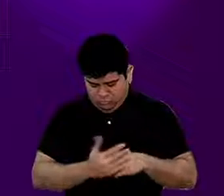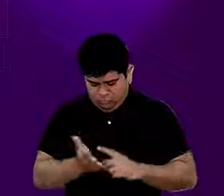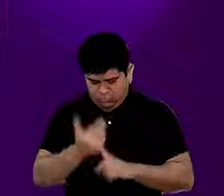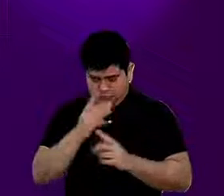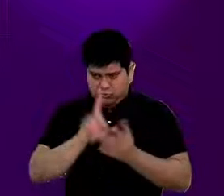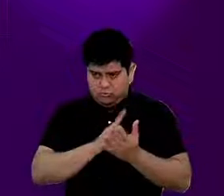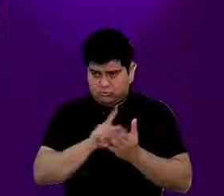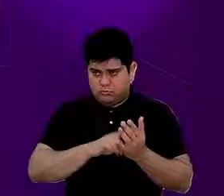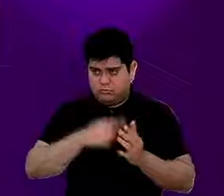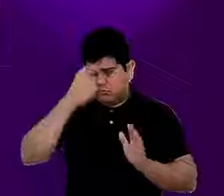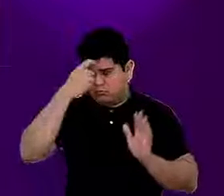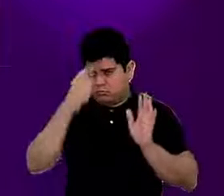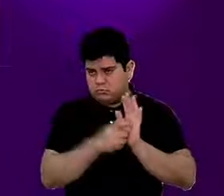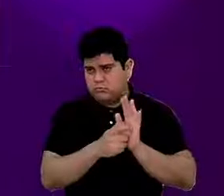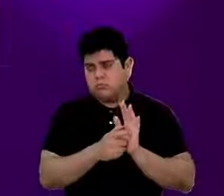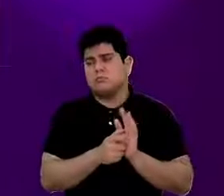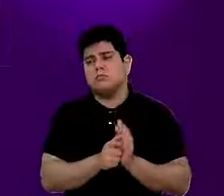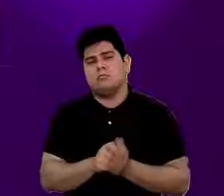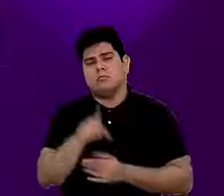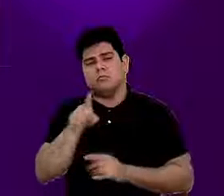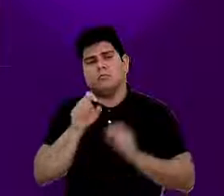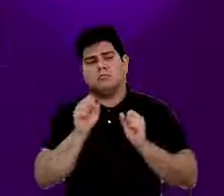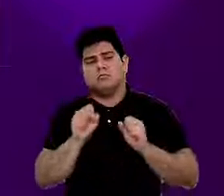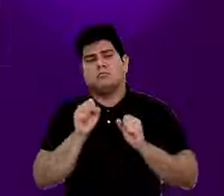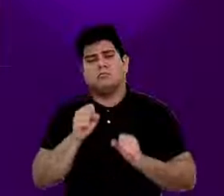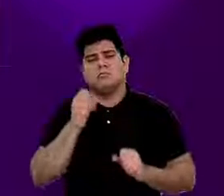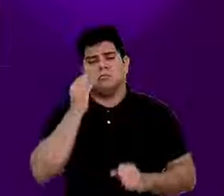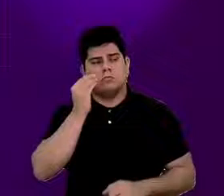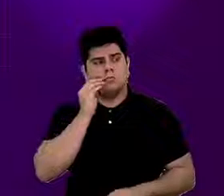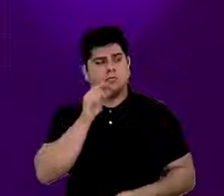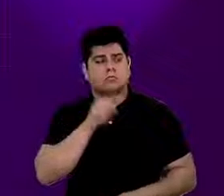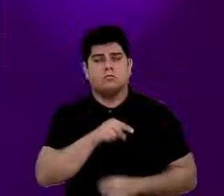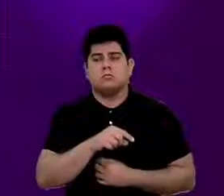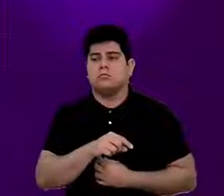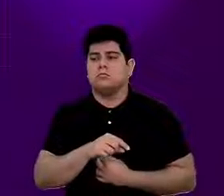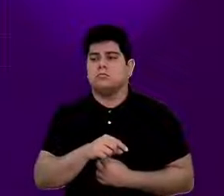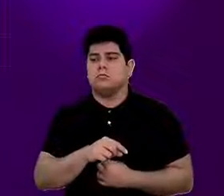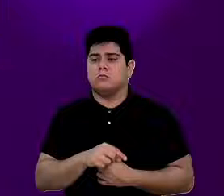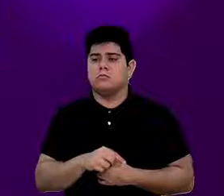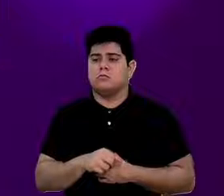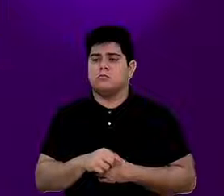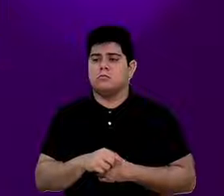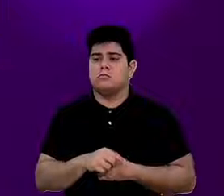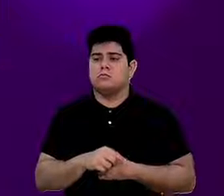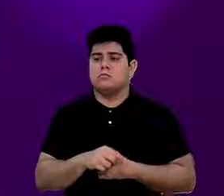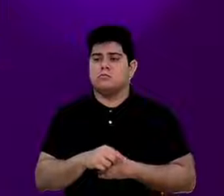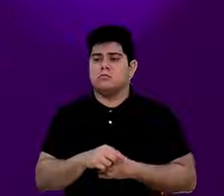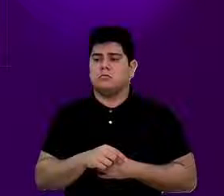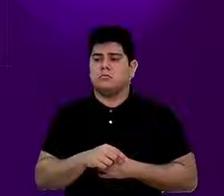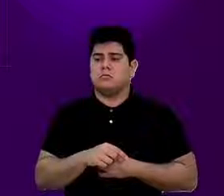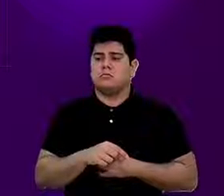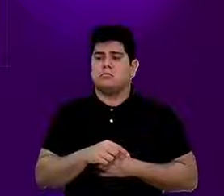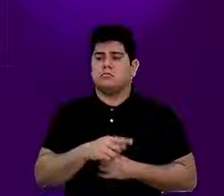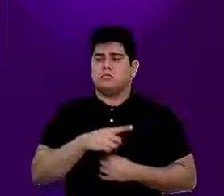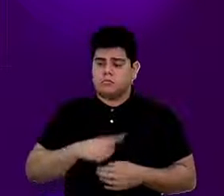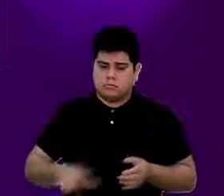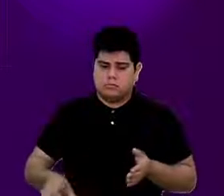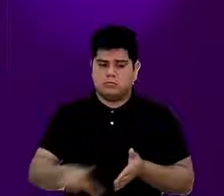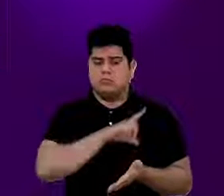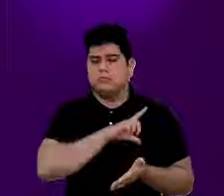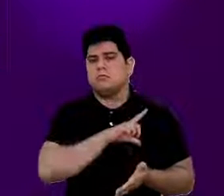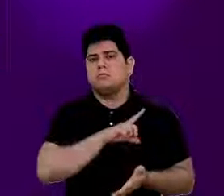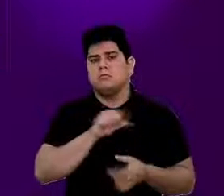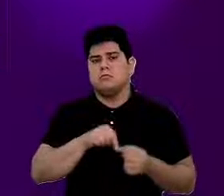inteligência artificial, você pode detectar o quadro de delírio 24 horas antes e os profissionais intensivistas que ali estão